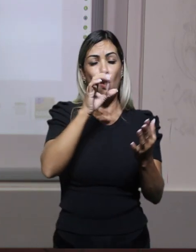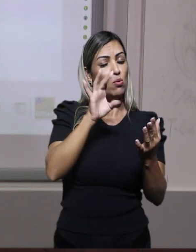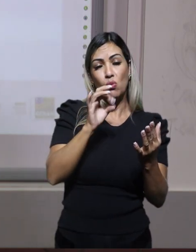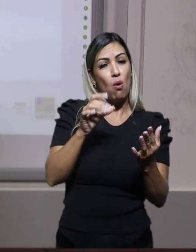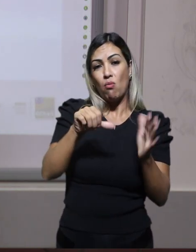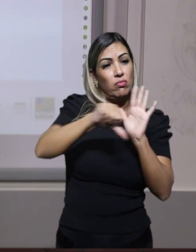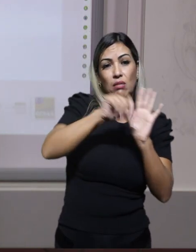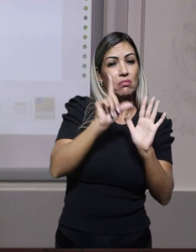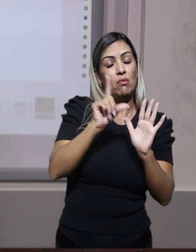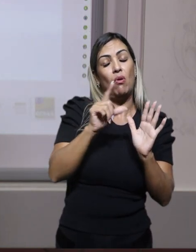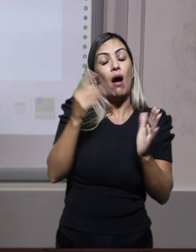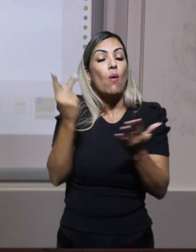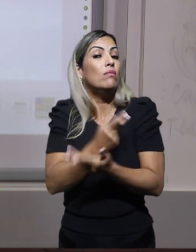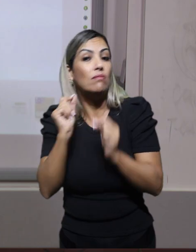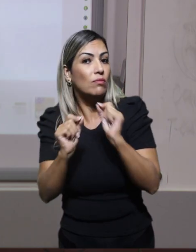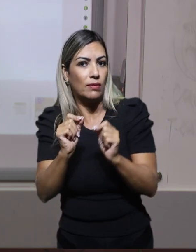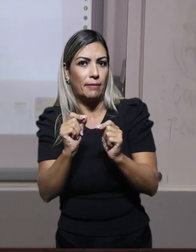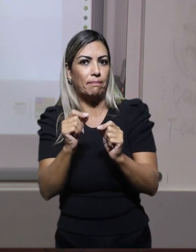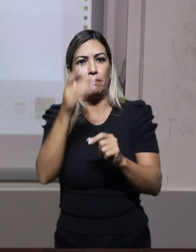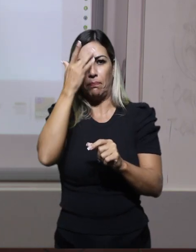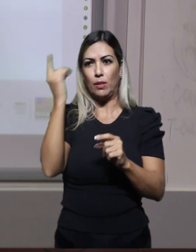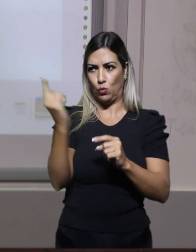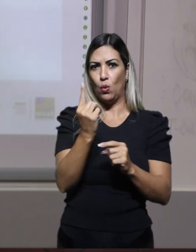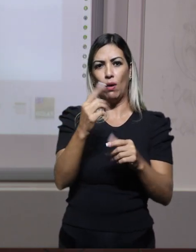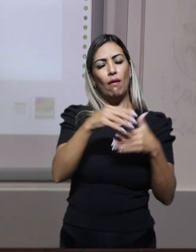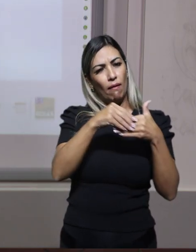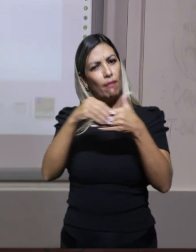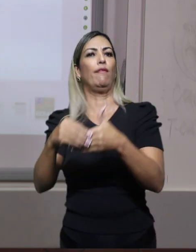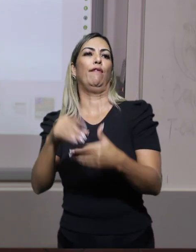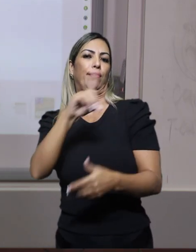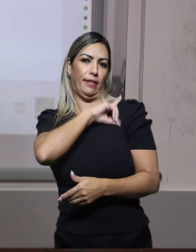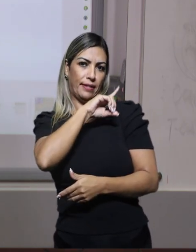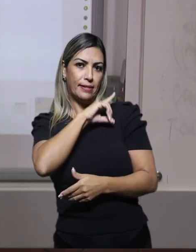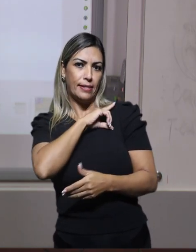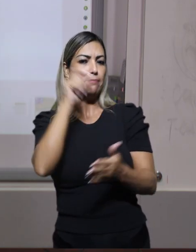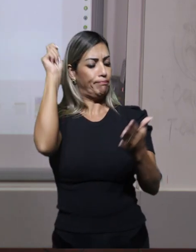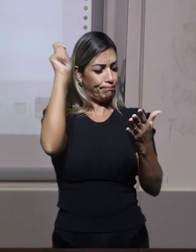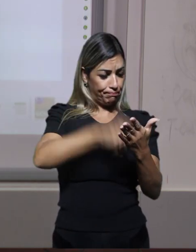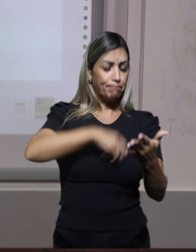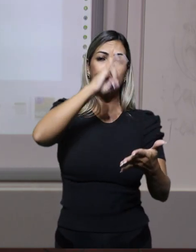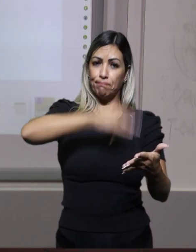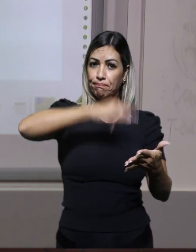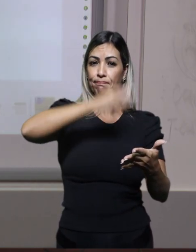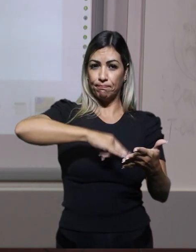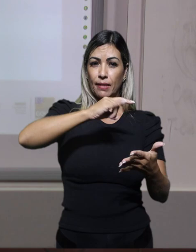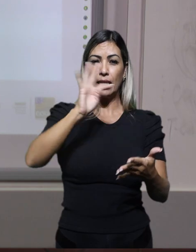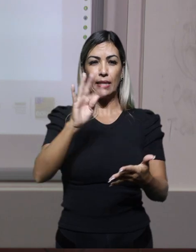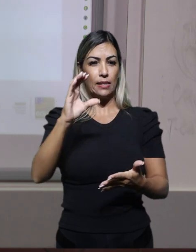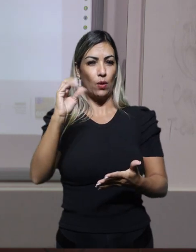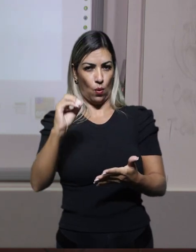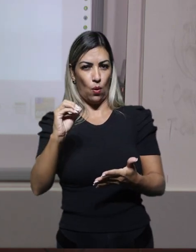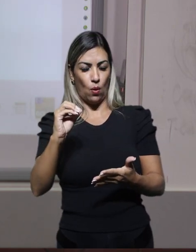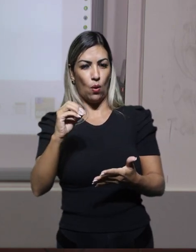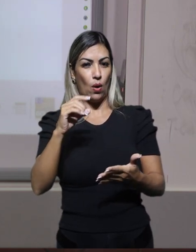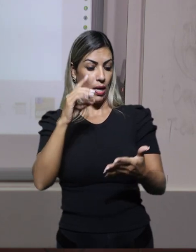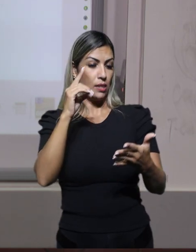Então, o que acontecia na prática? Esse cidadão ele era levado para a delegacia, Ele assinava um documento chamado TCO,